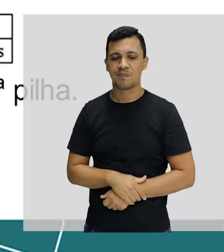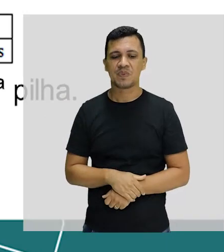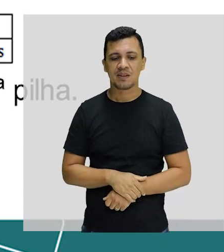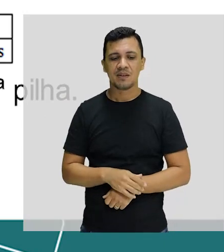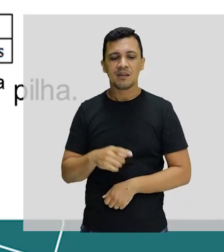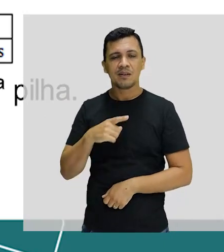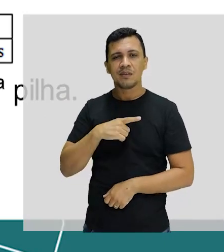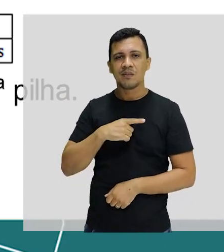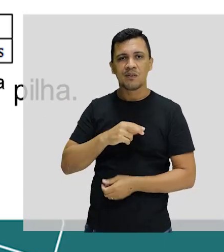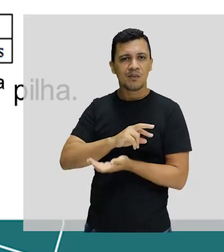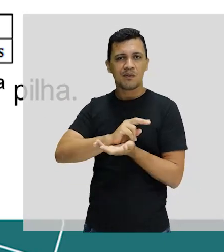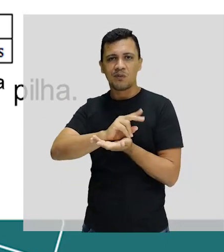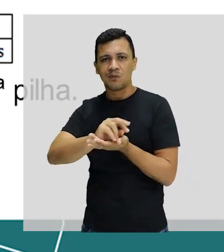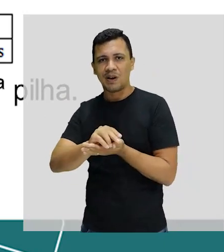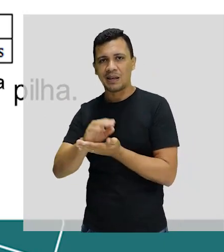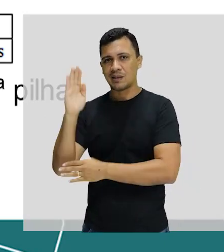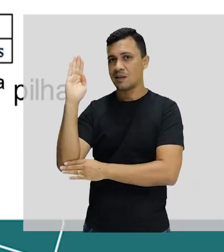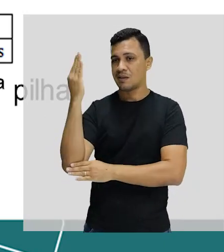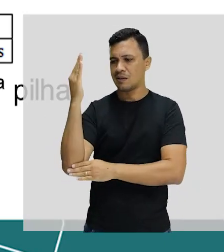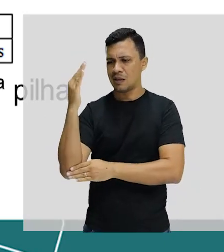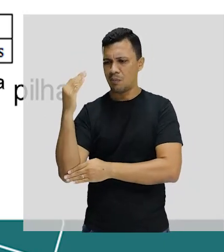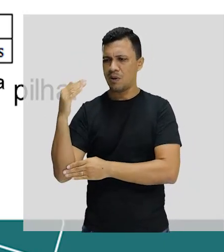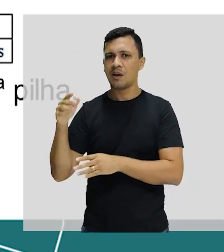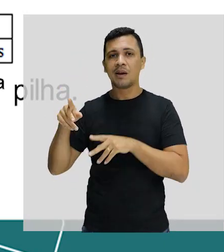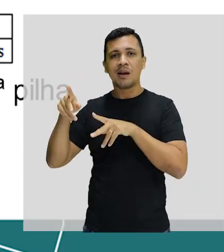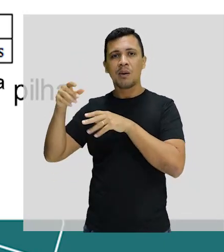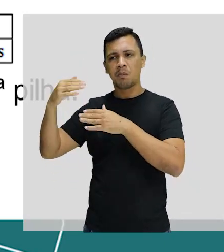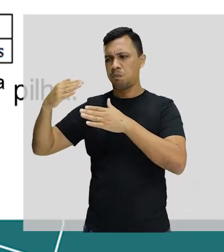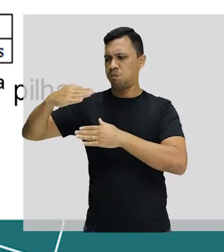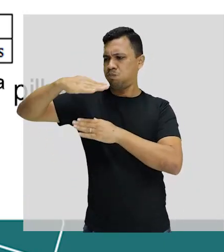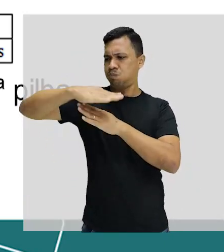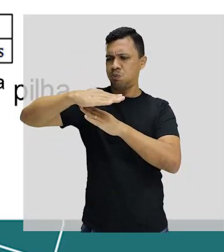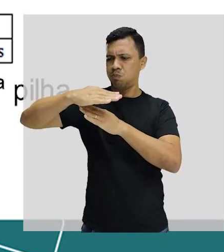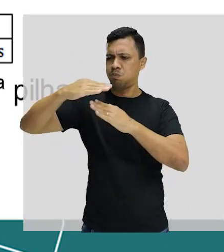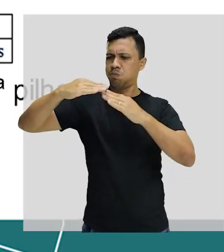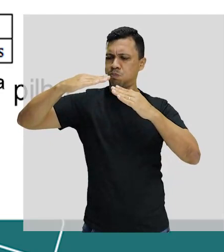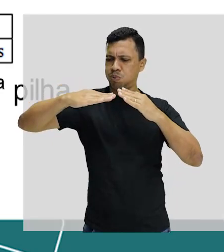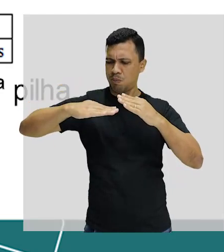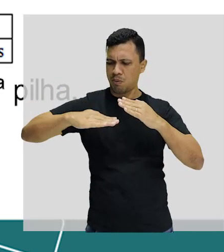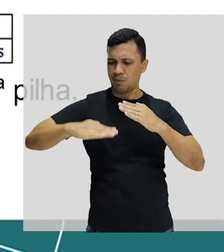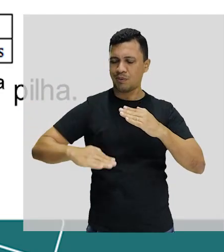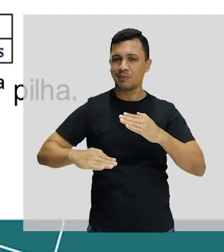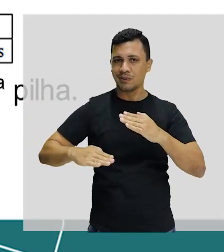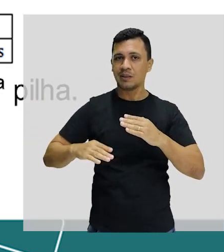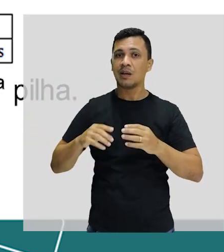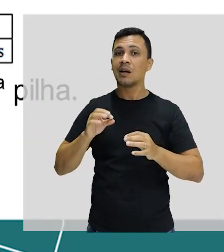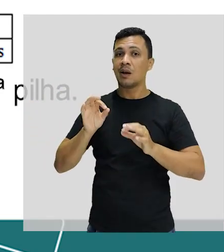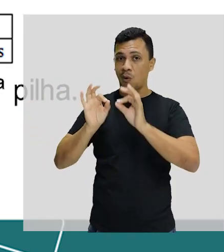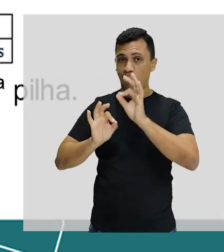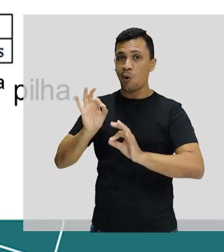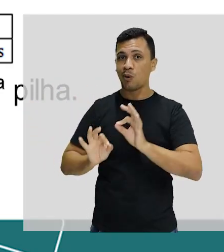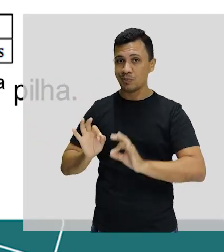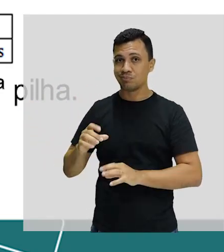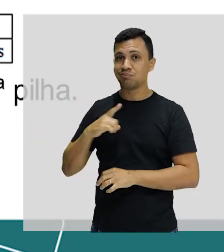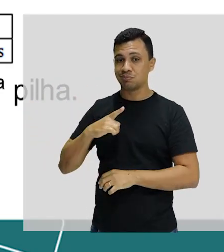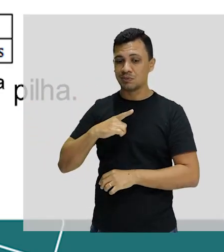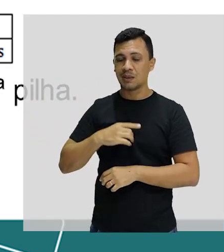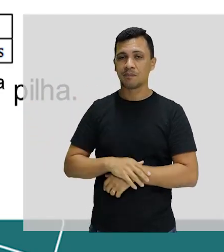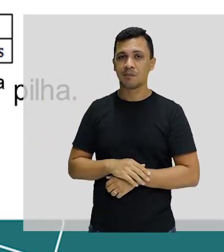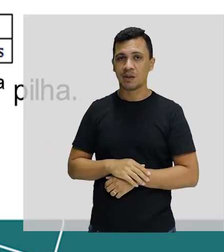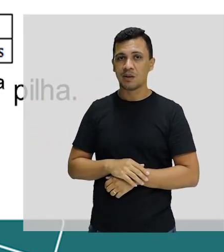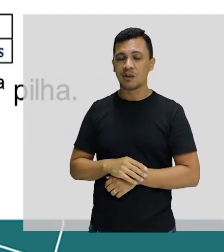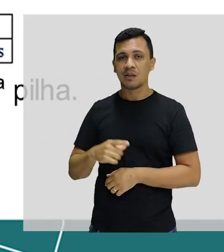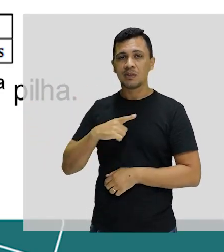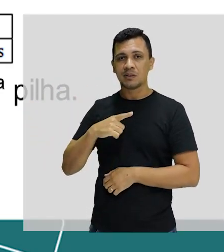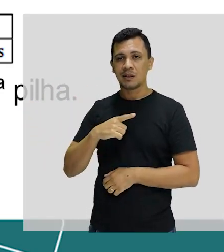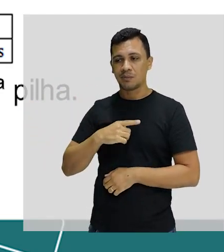iguais estão em uma madeireira. Elas devem ser empilhadas respeitando a seguinte ordem: uma tábua na